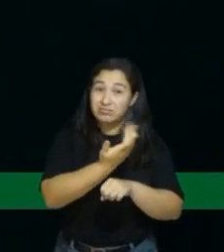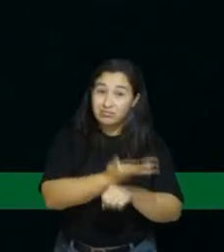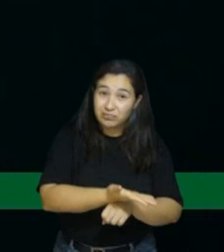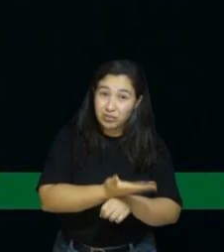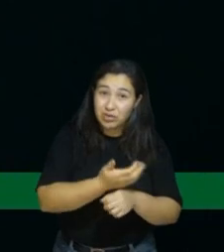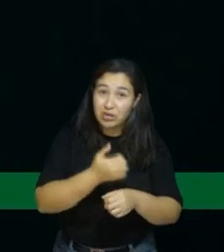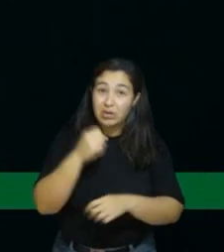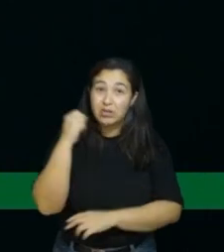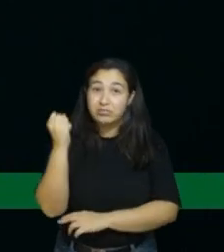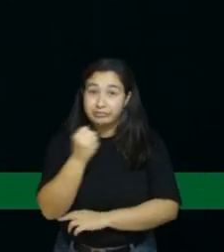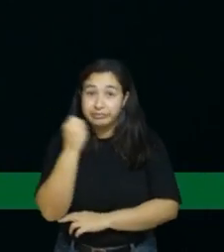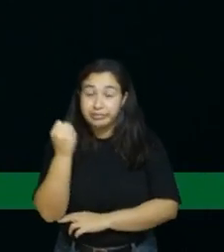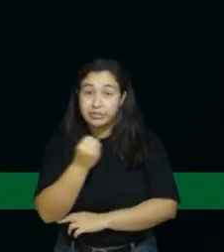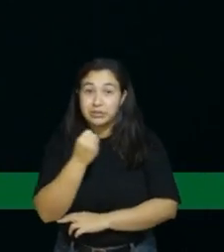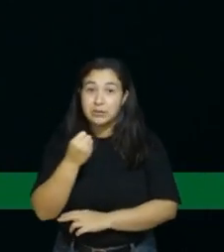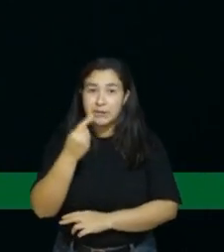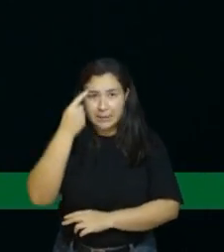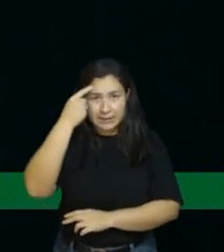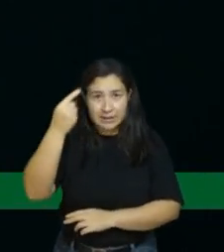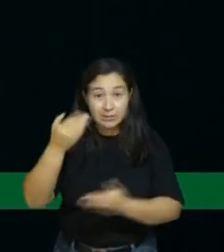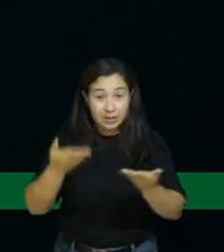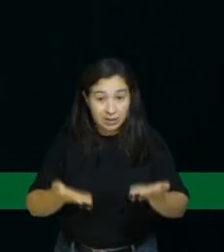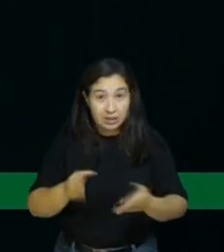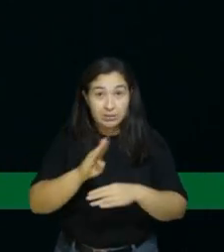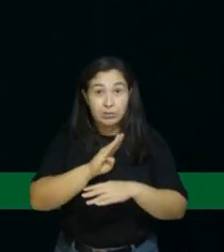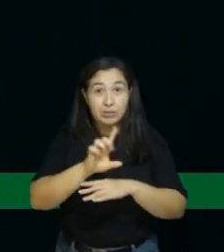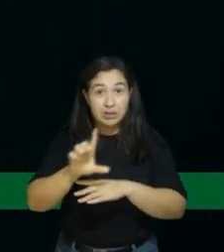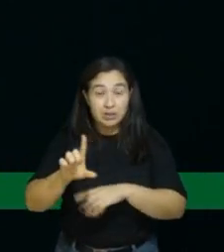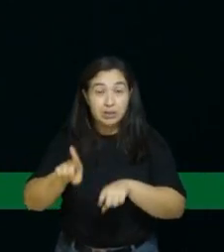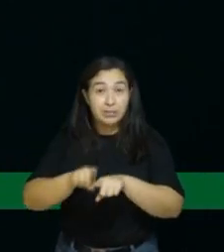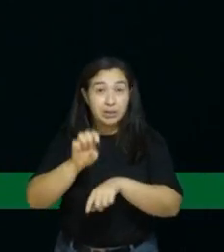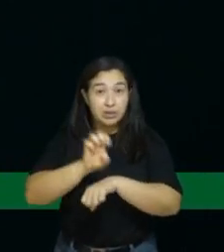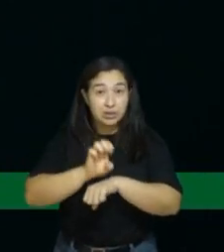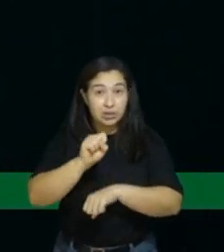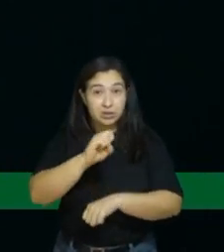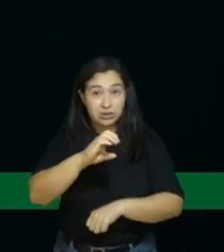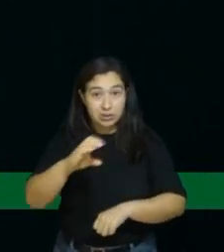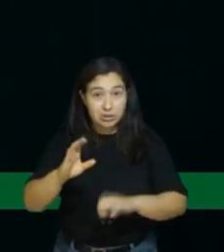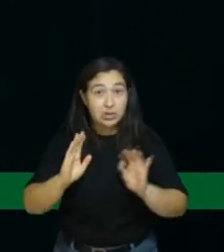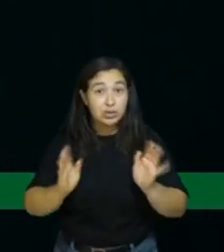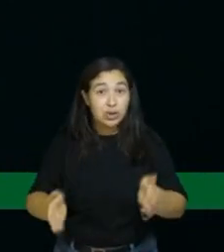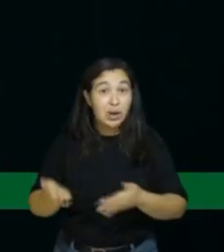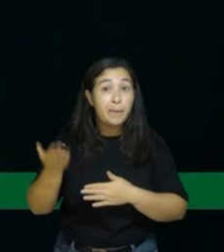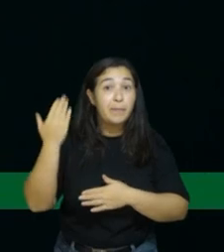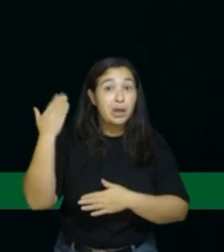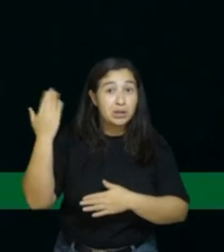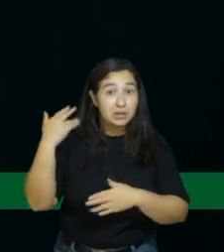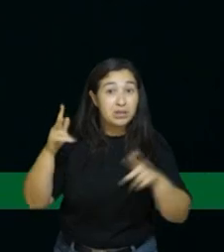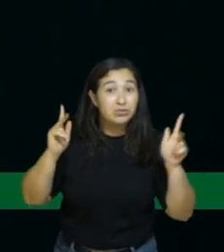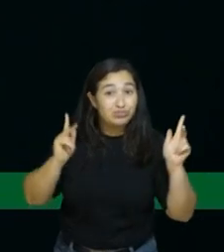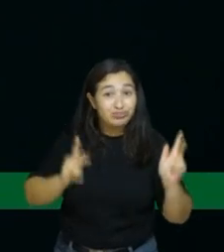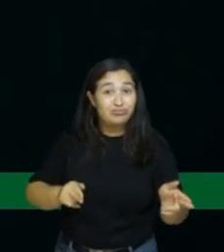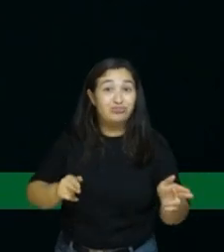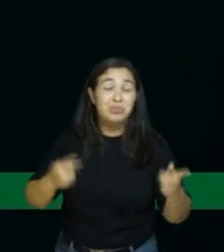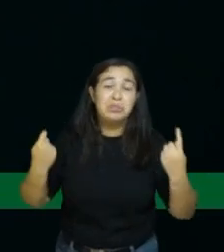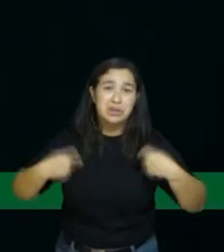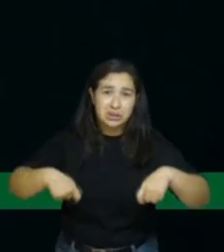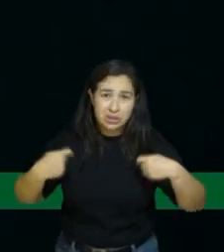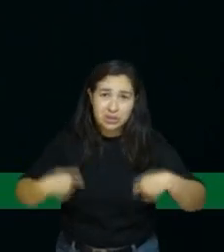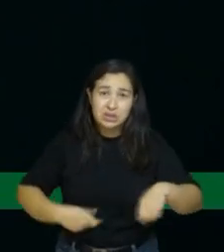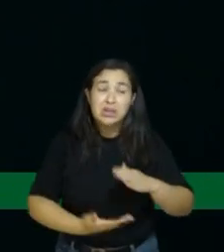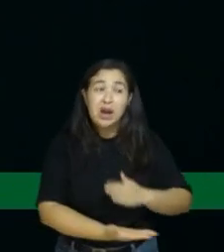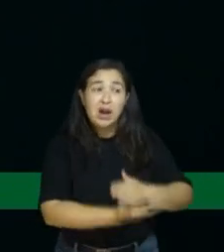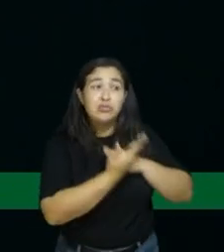lembrando que aqui a cidade de Blumenau e o nosso Estado de Santa Catarina já passaram por momentos que precisaram de auxílio